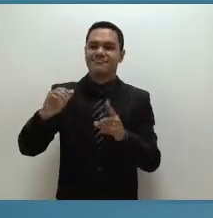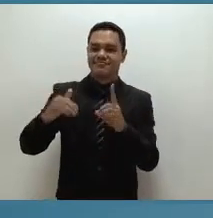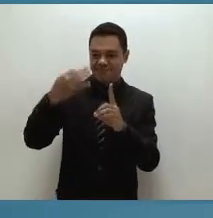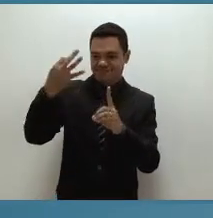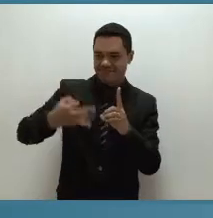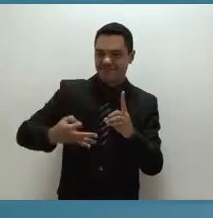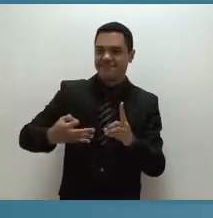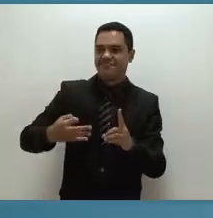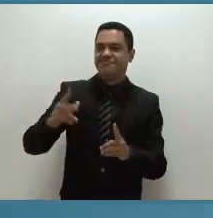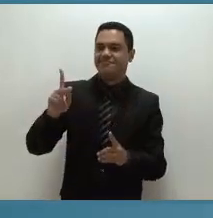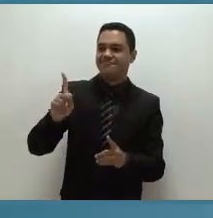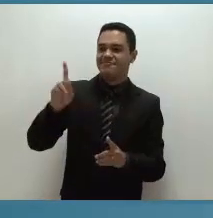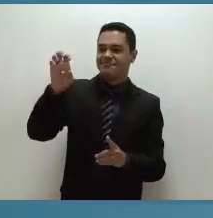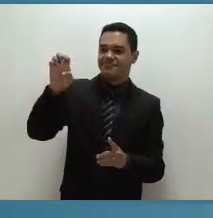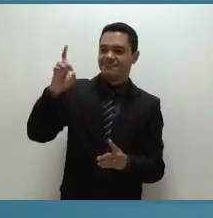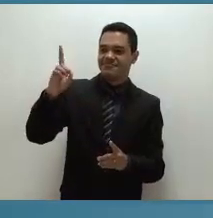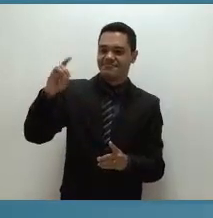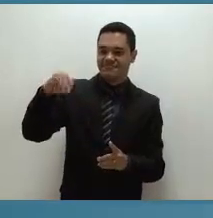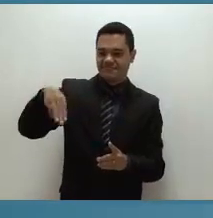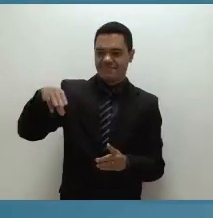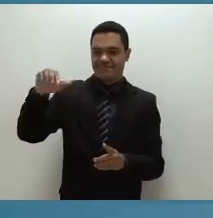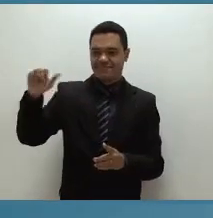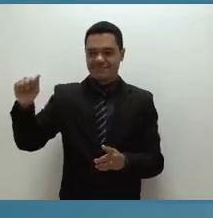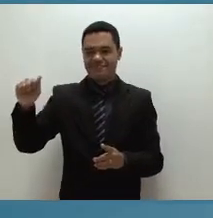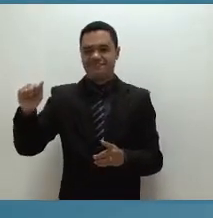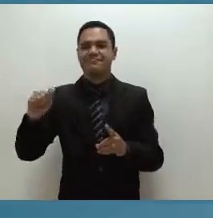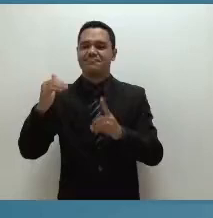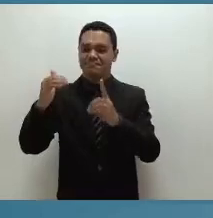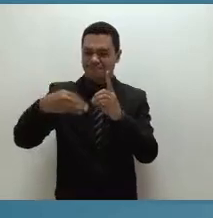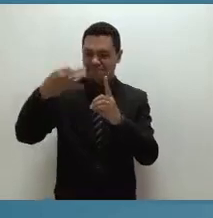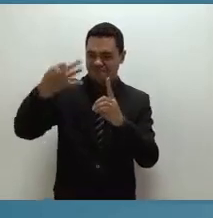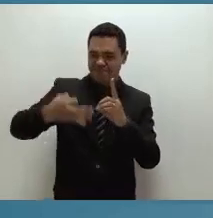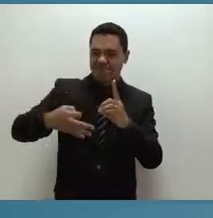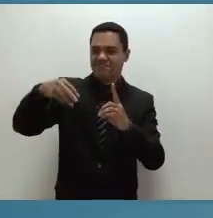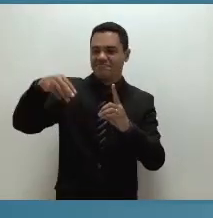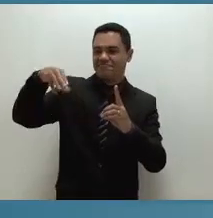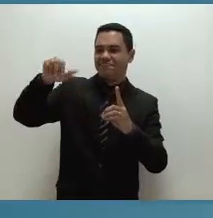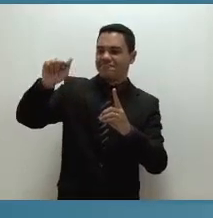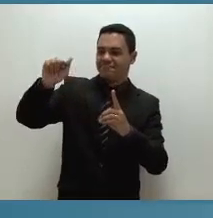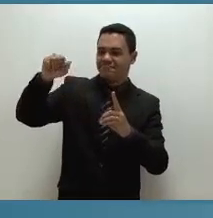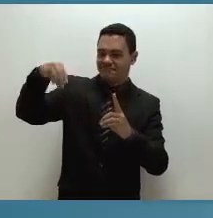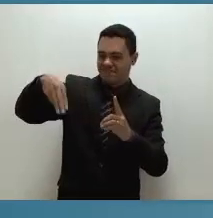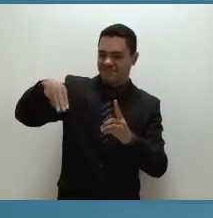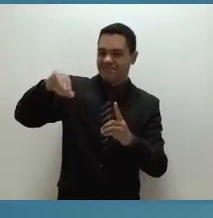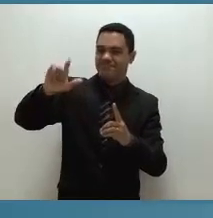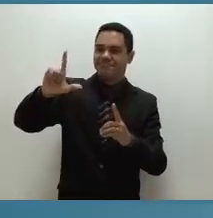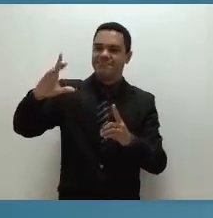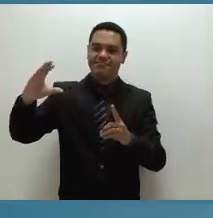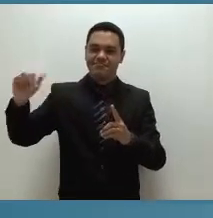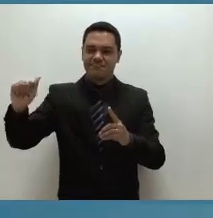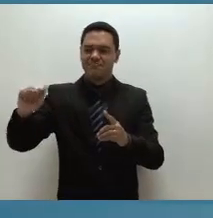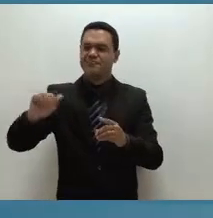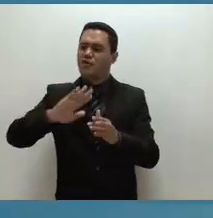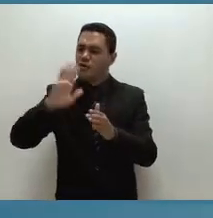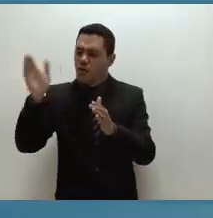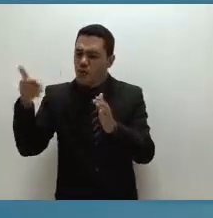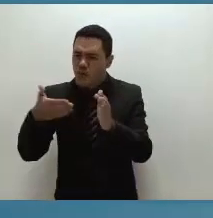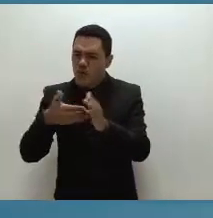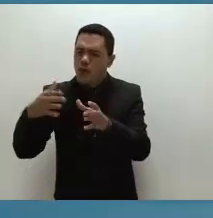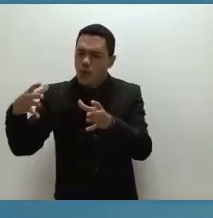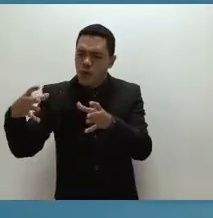doutora Cultura, que eu vou fazer com a Machado. Certo? Nós esperamos também que as curvas de estabilidade da comissão,